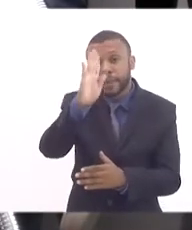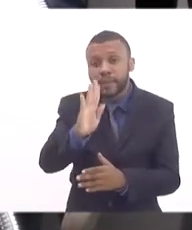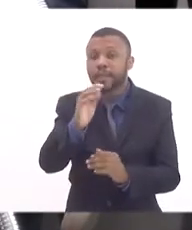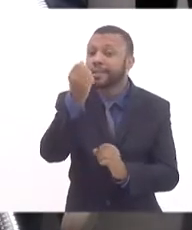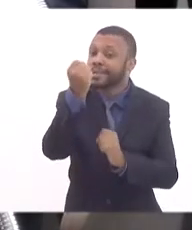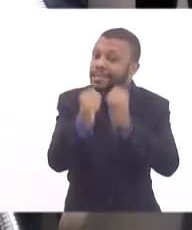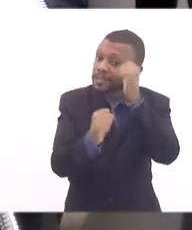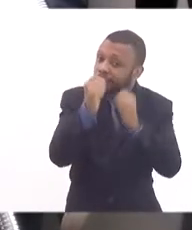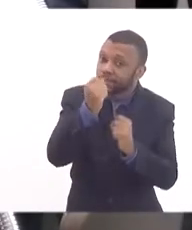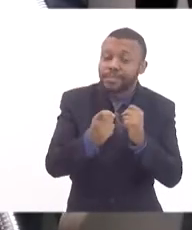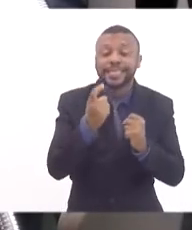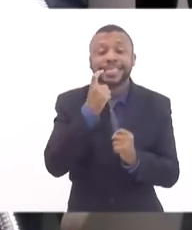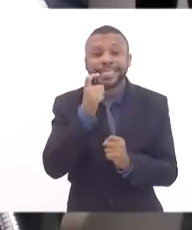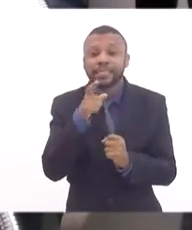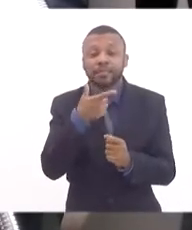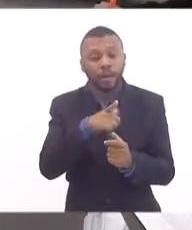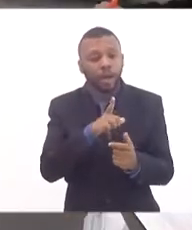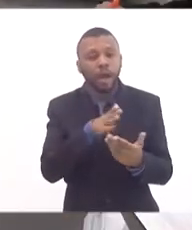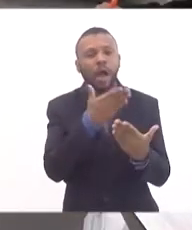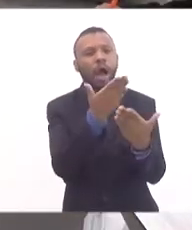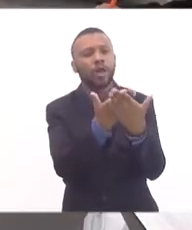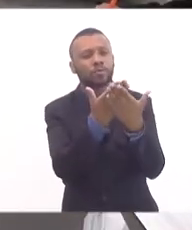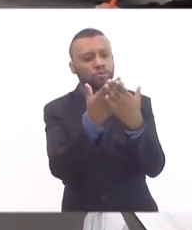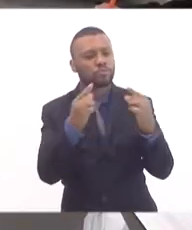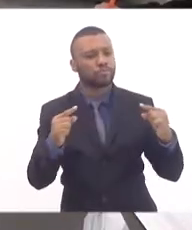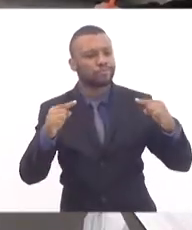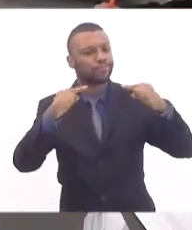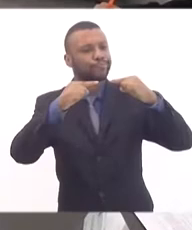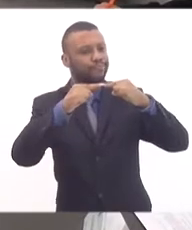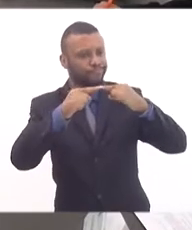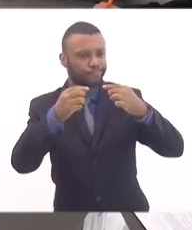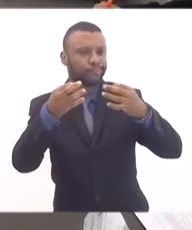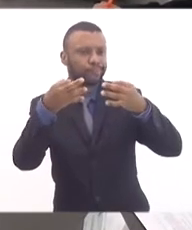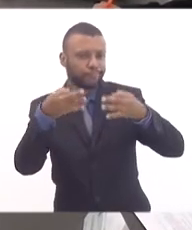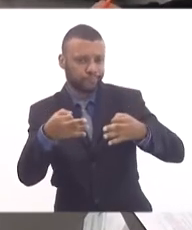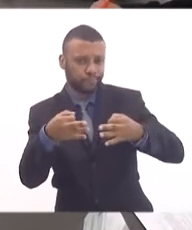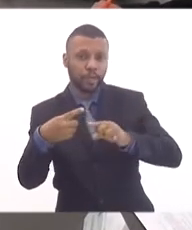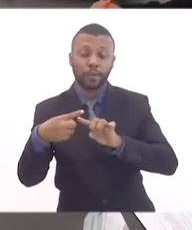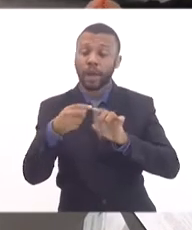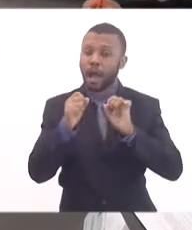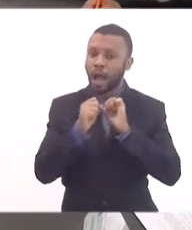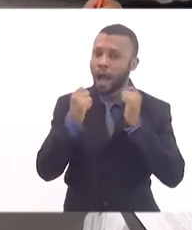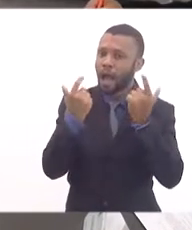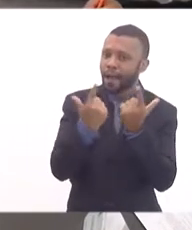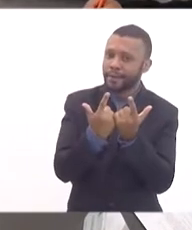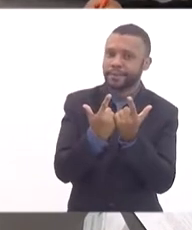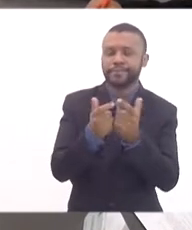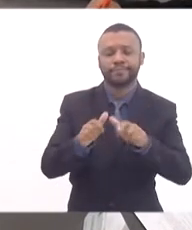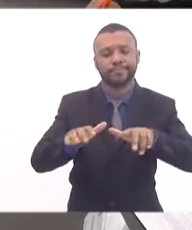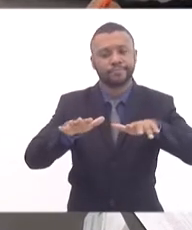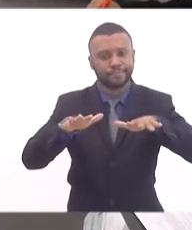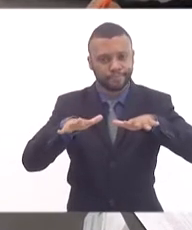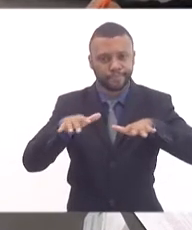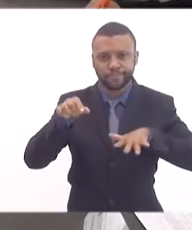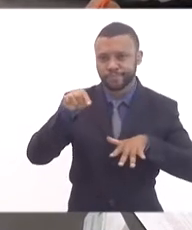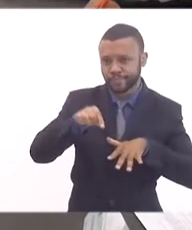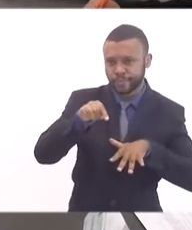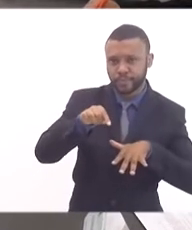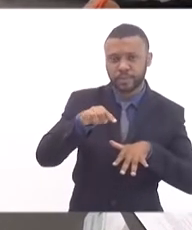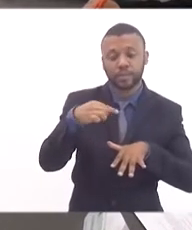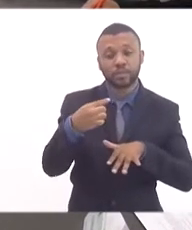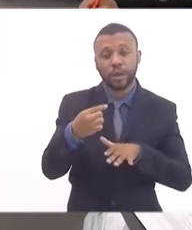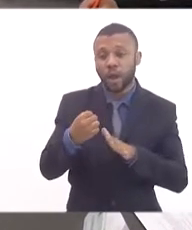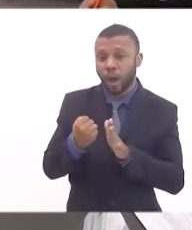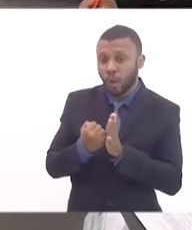favor relativistico Jose pertinente porque a Assembleia Legislativa com